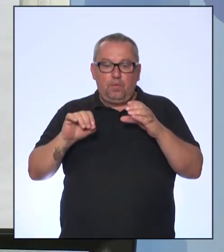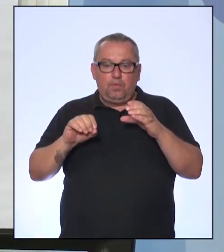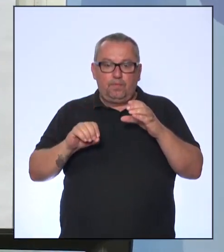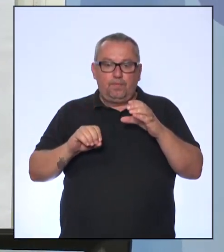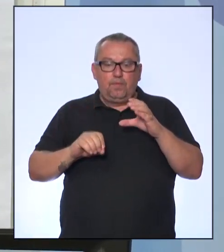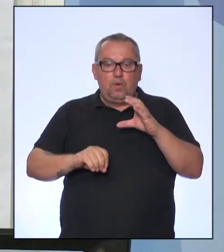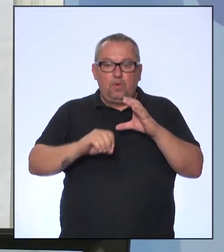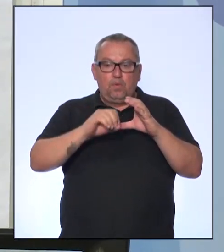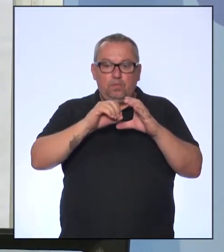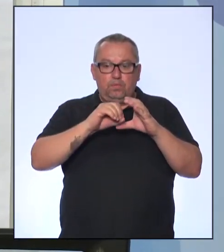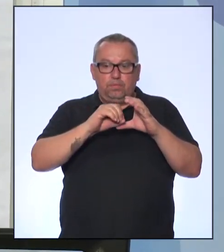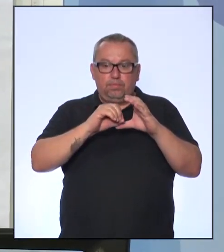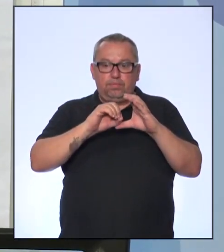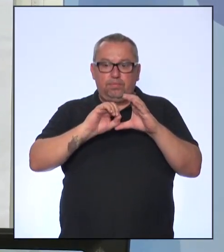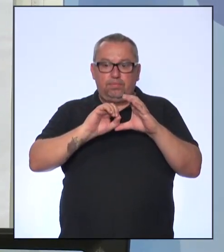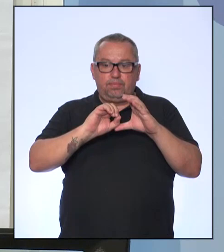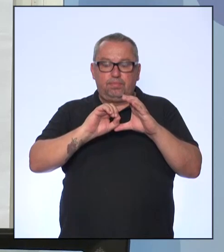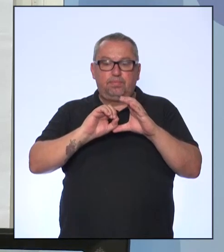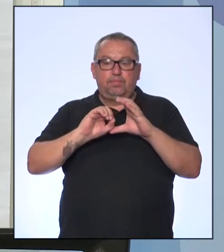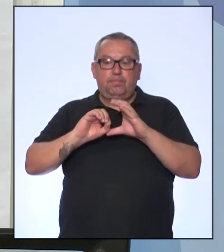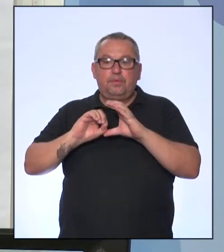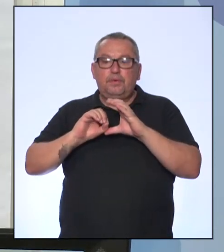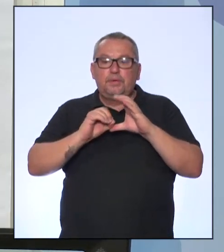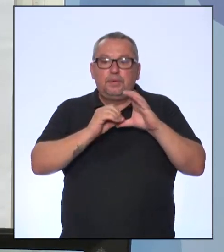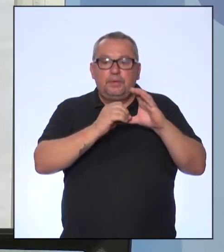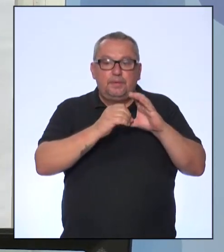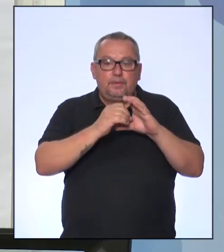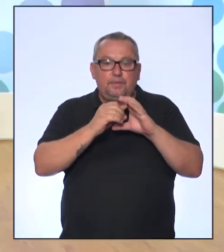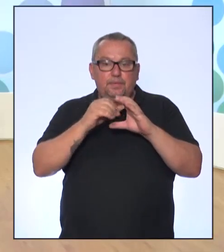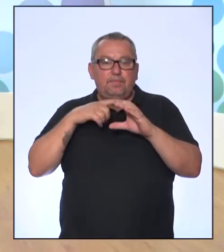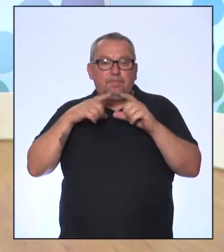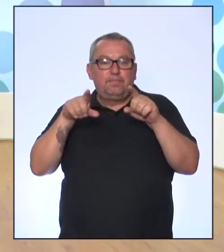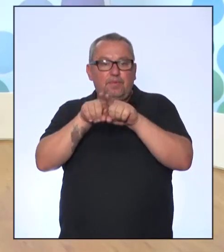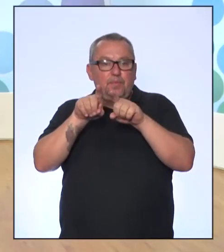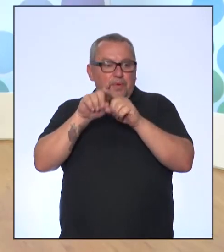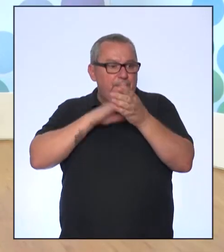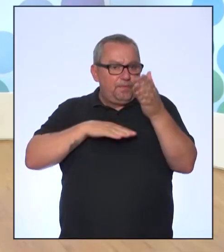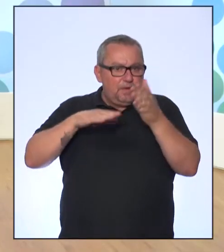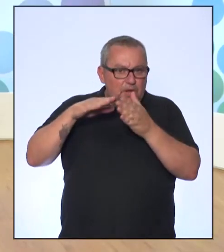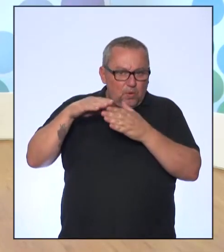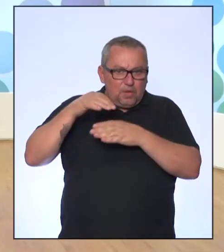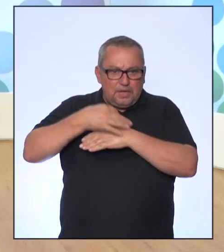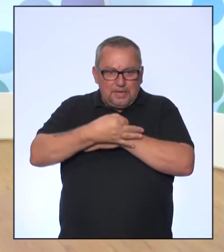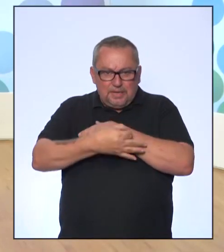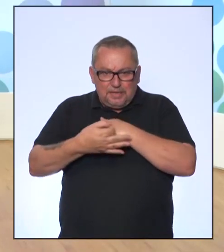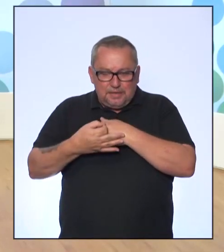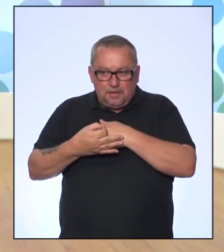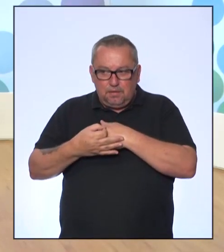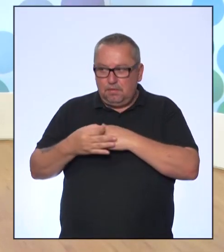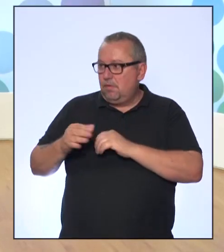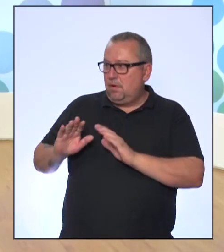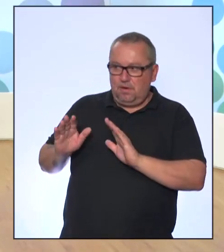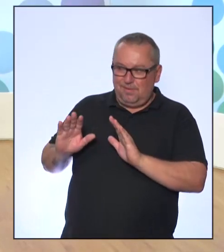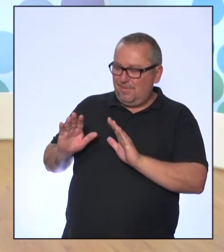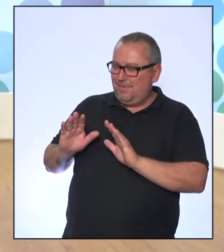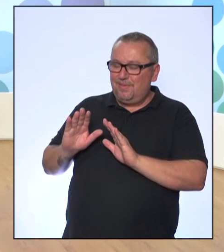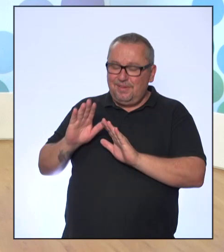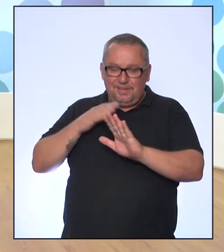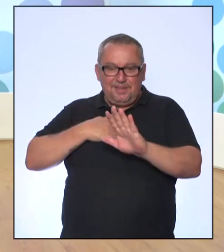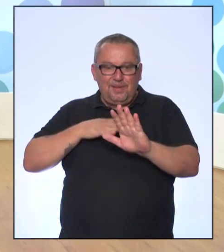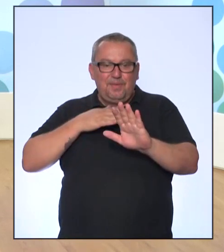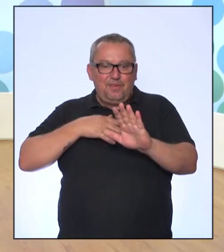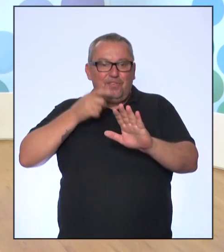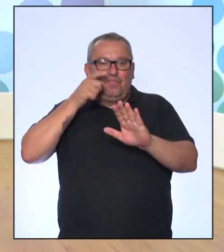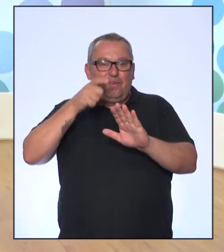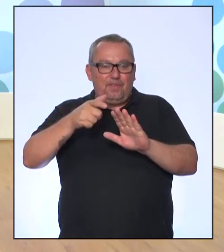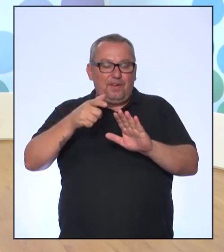Estão acompanhando? Legal, Pro. O núcleo também tem todas as células? Aí não, né? A gente já vai ver que esse